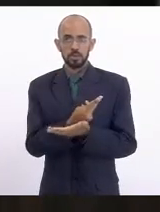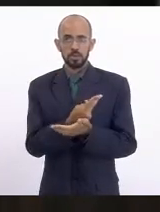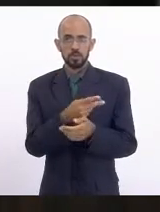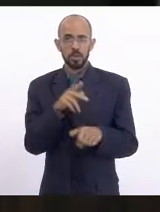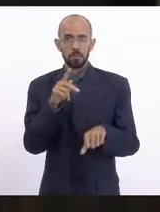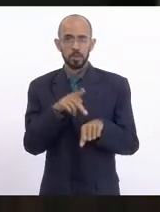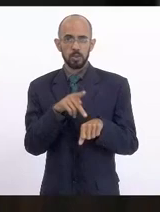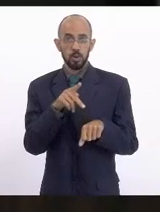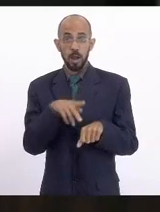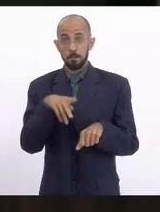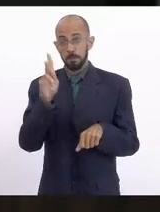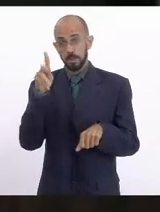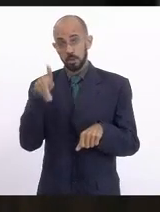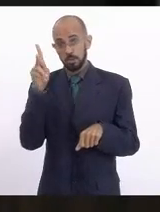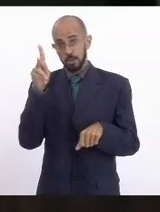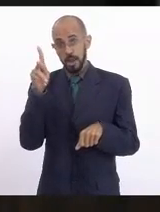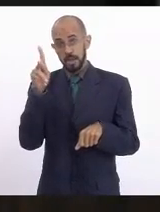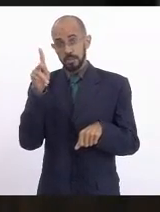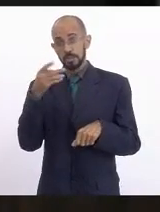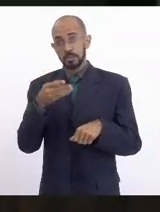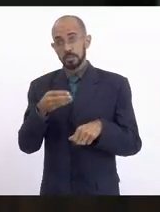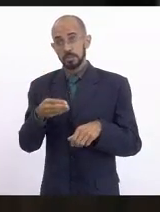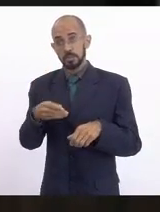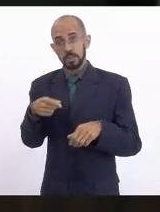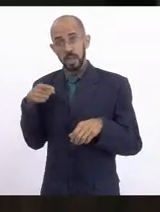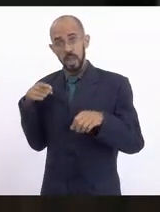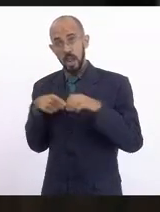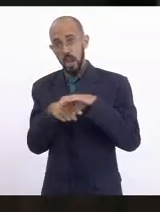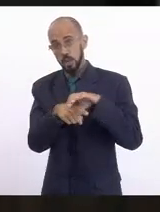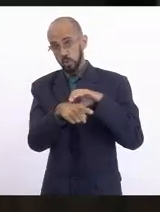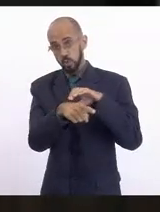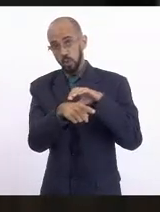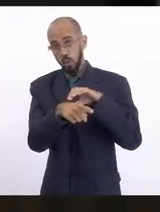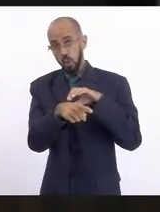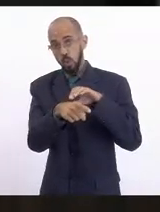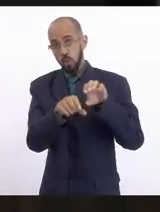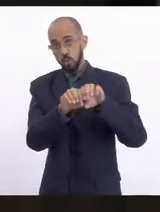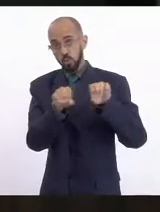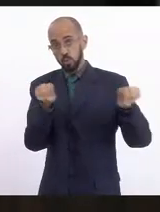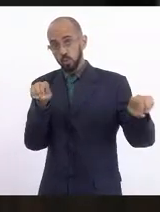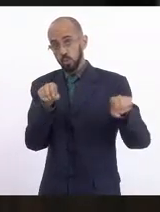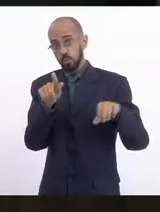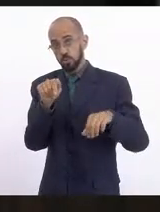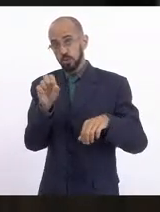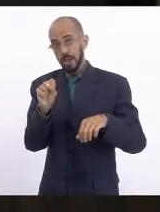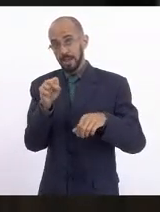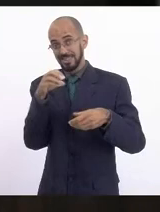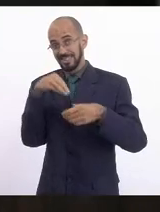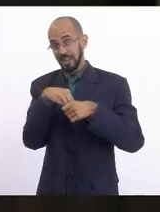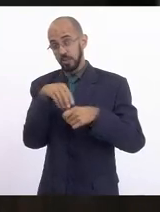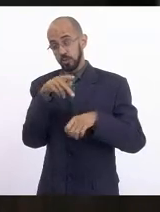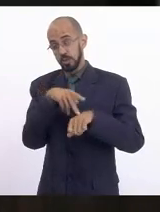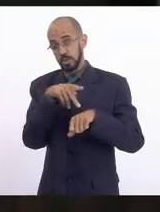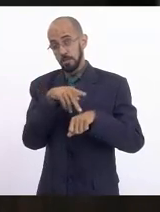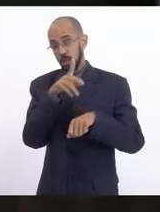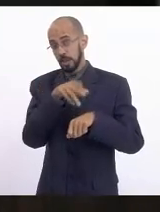dessa pedra um tubo uma tubulação de gás sabia disso link então